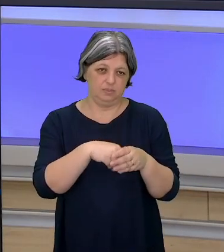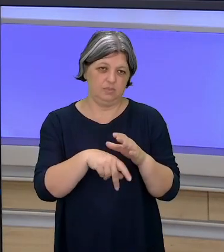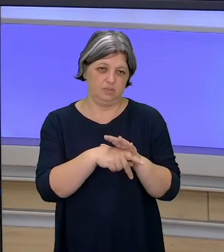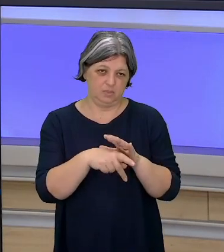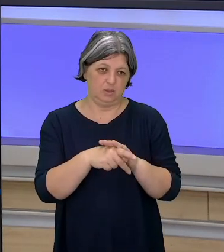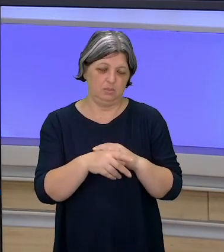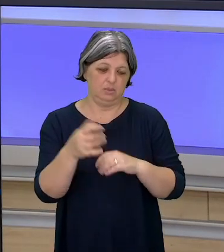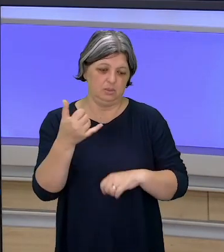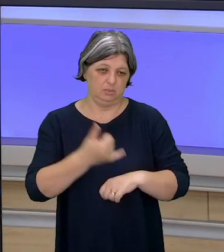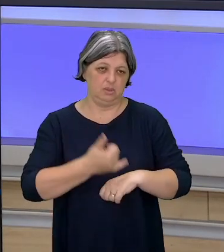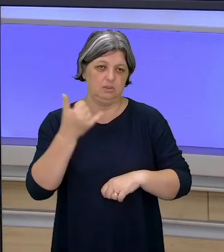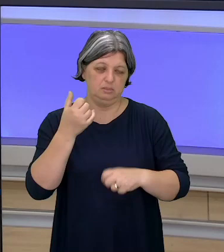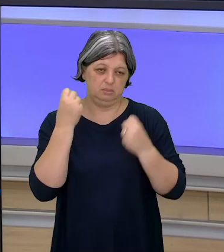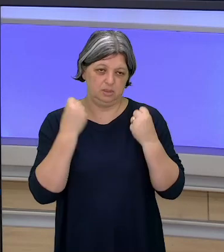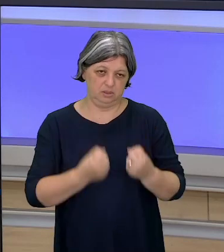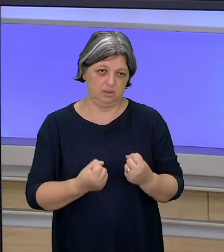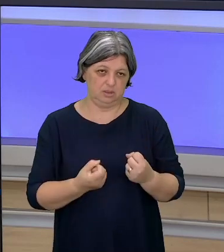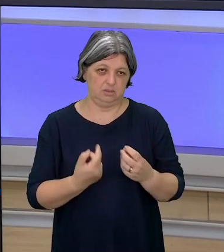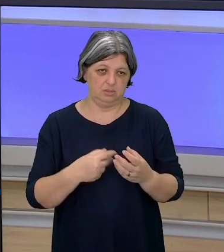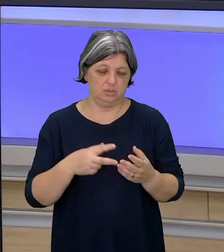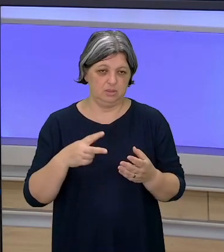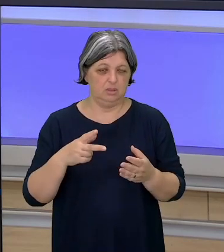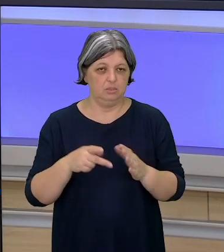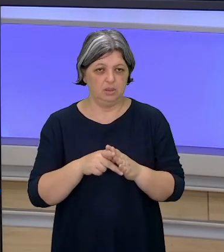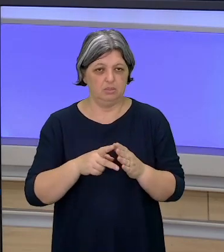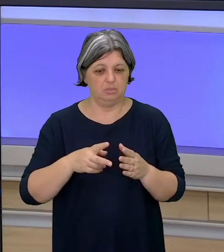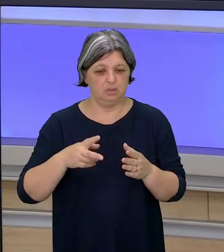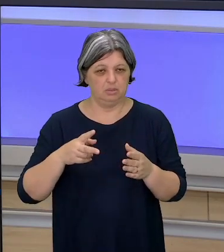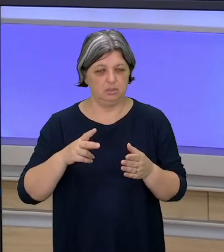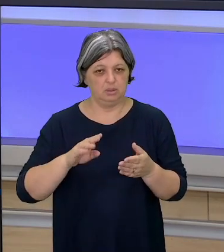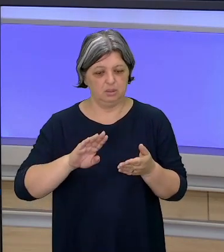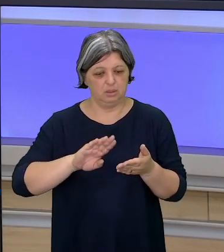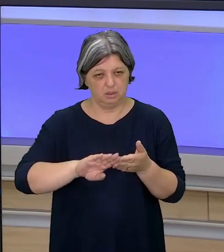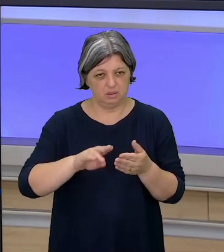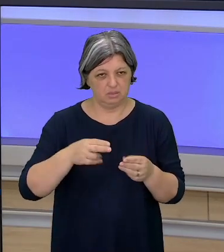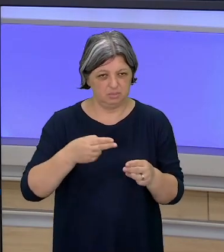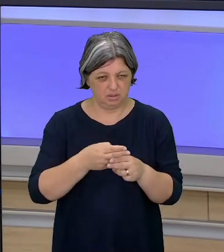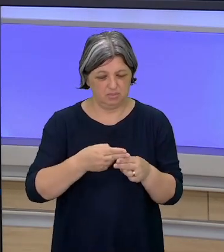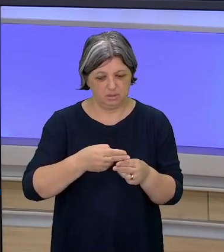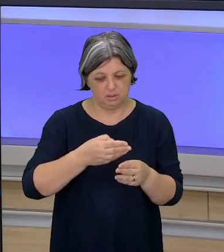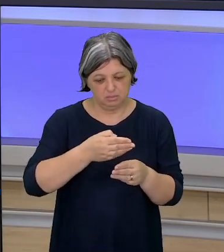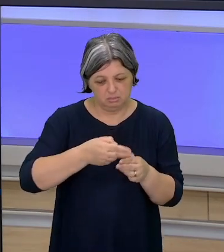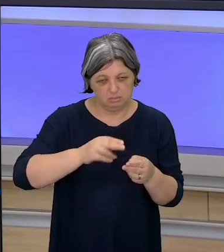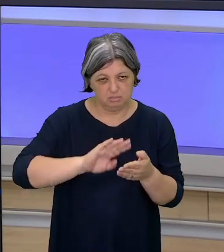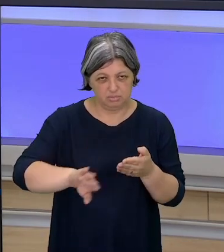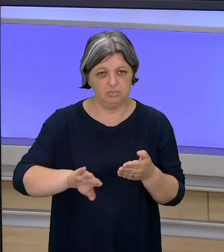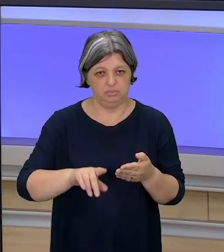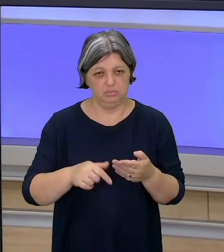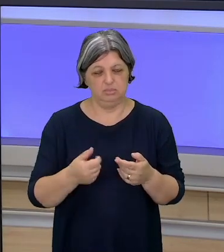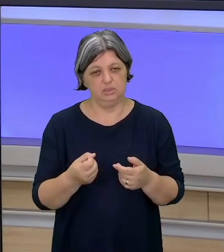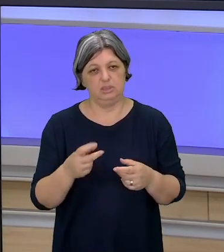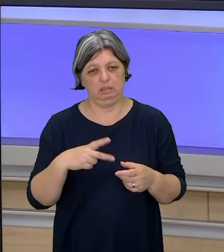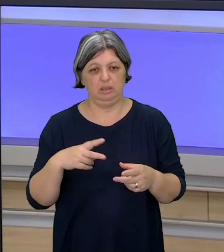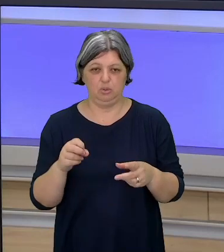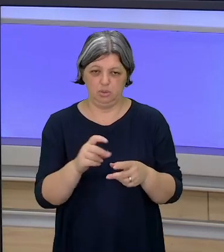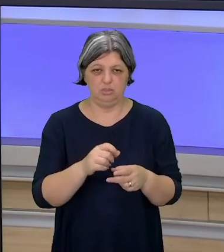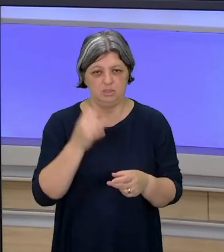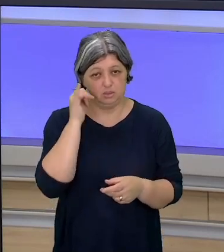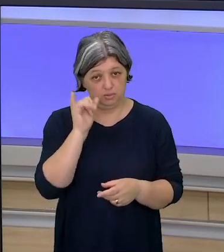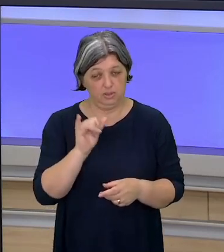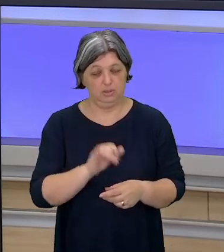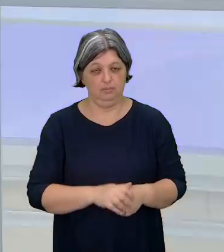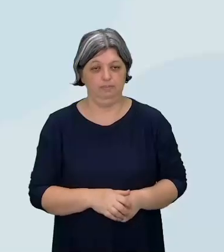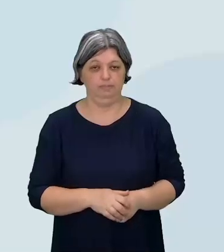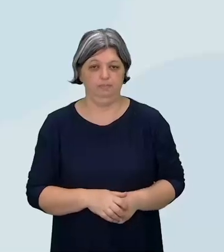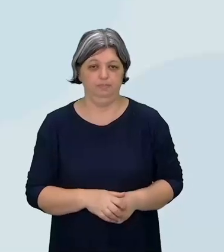metais pesados, então se você tira, você consegue diminuir se houver algum tipo de contaminação, tá? Mas